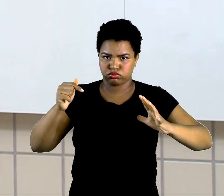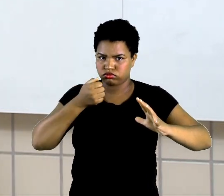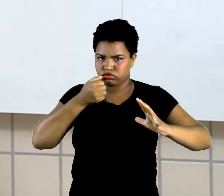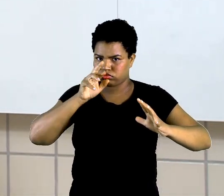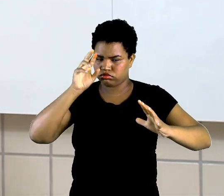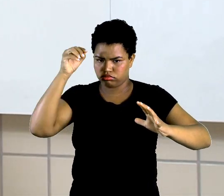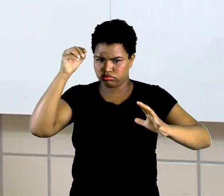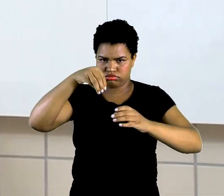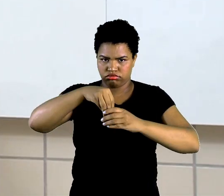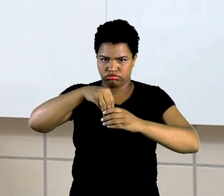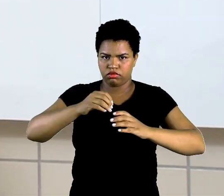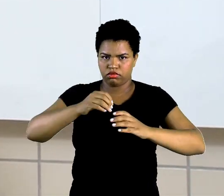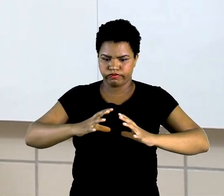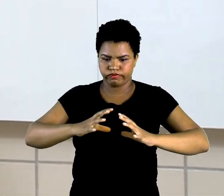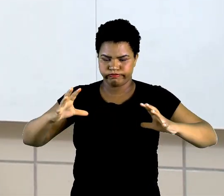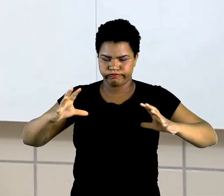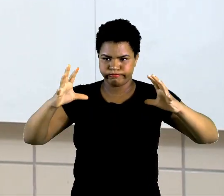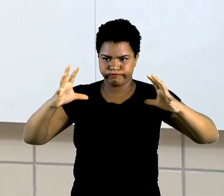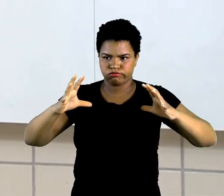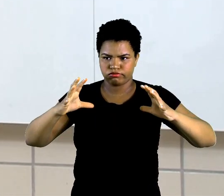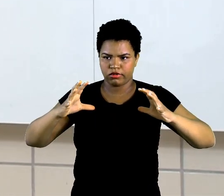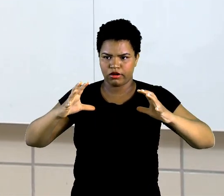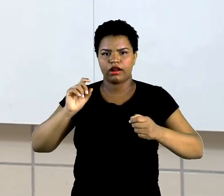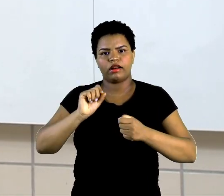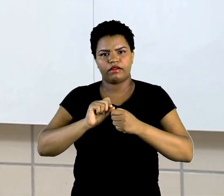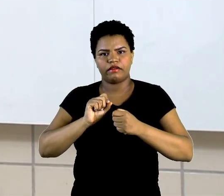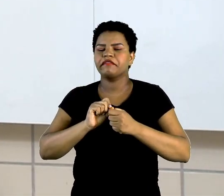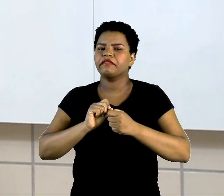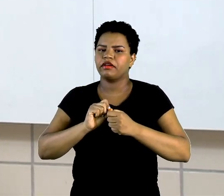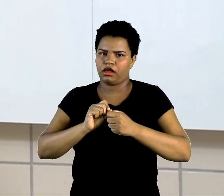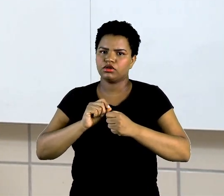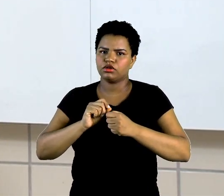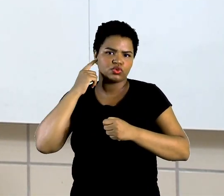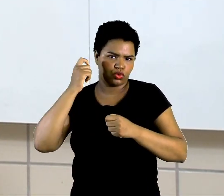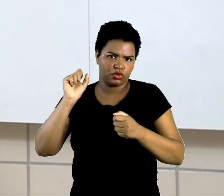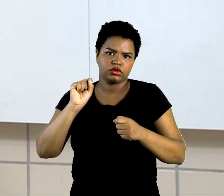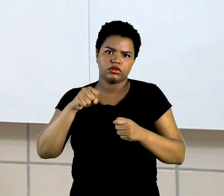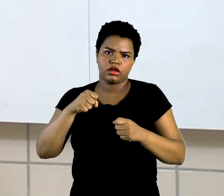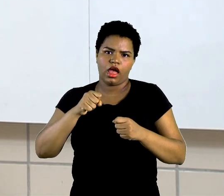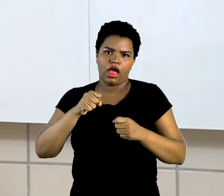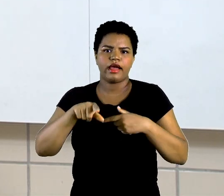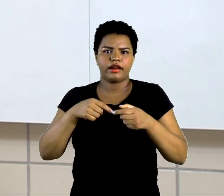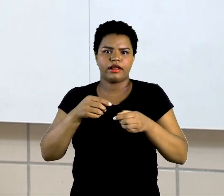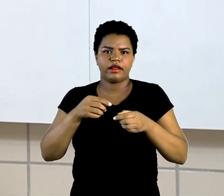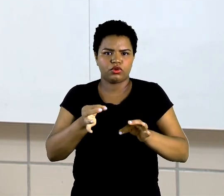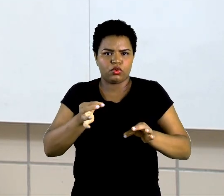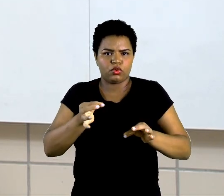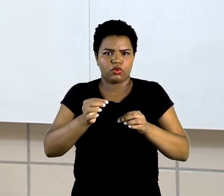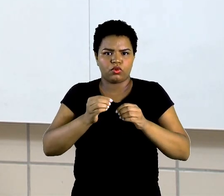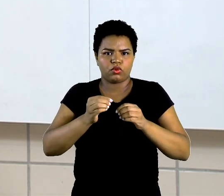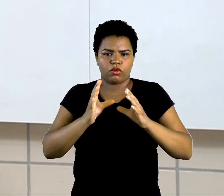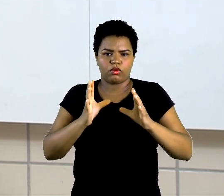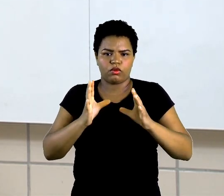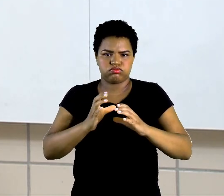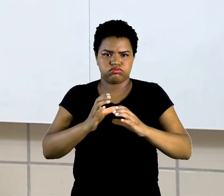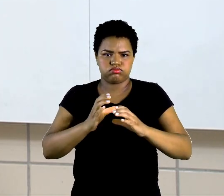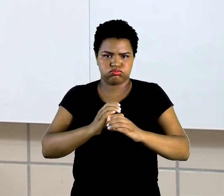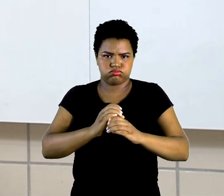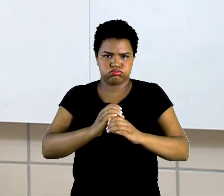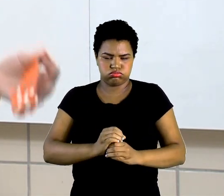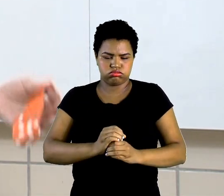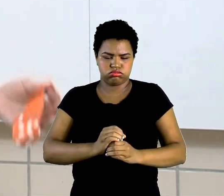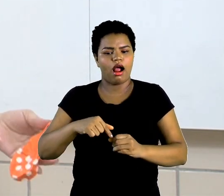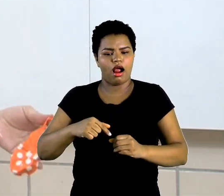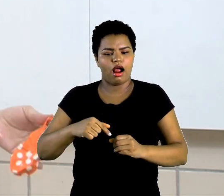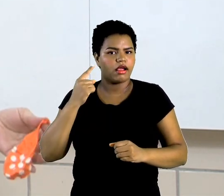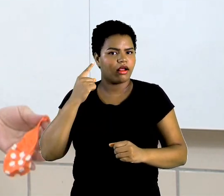o ar produzindo o som e eu movimentei ele diminuiu. Eu aumentei e